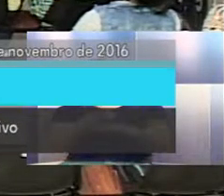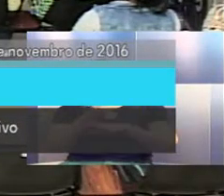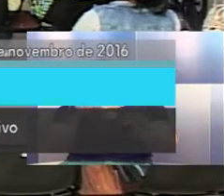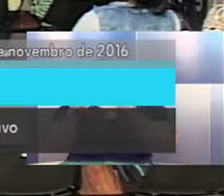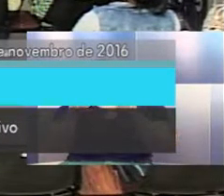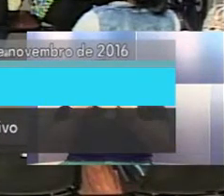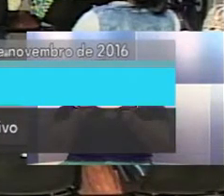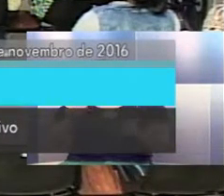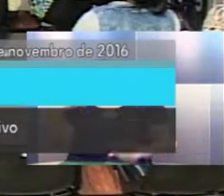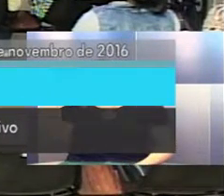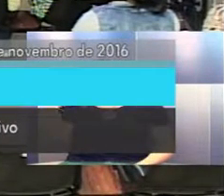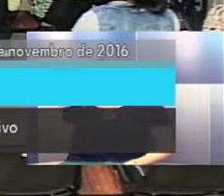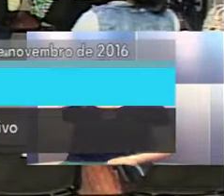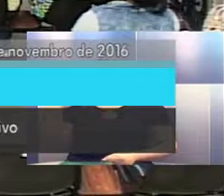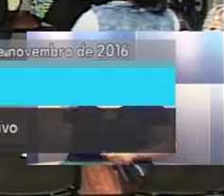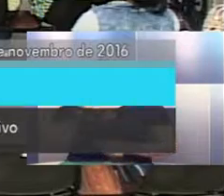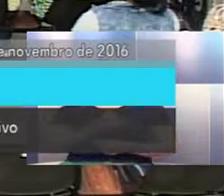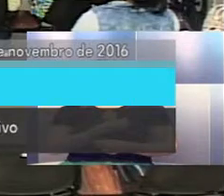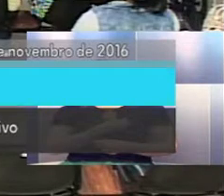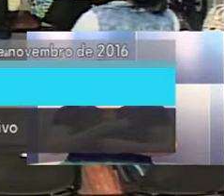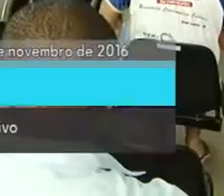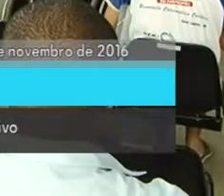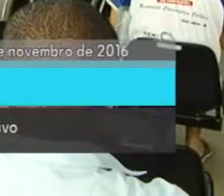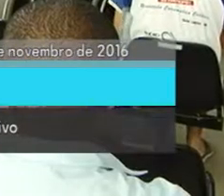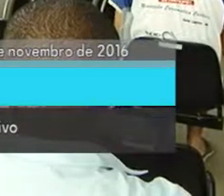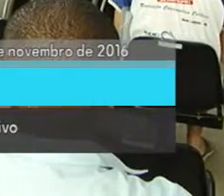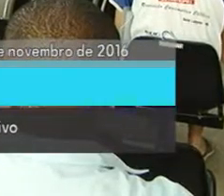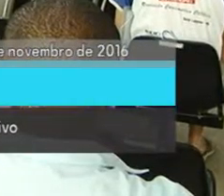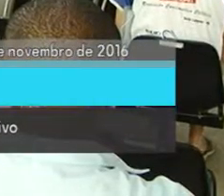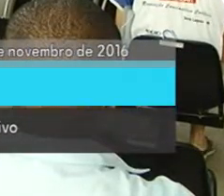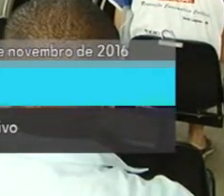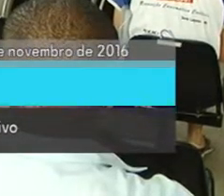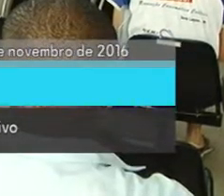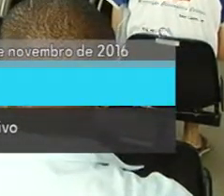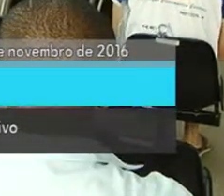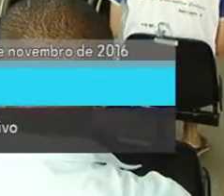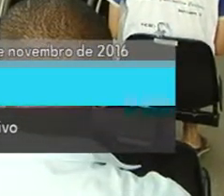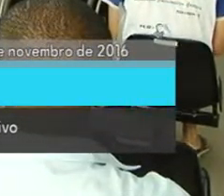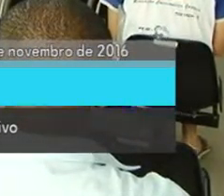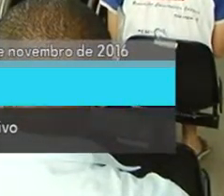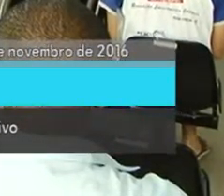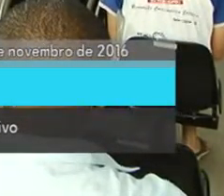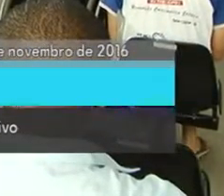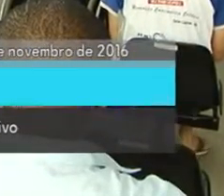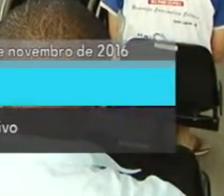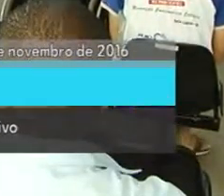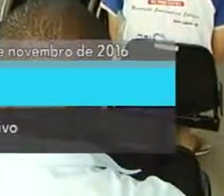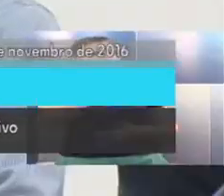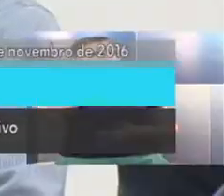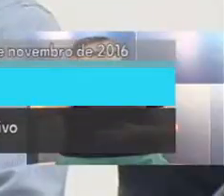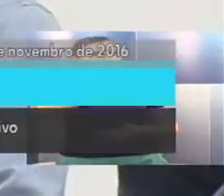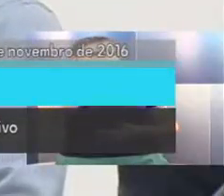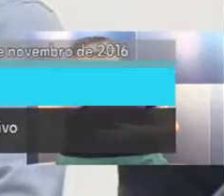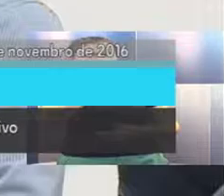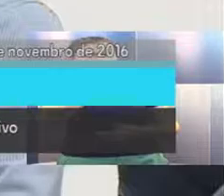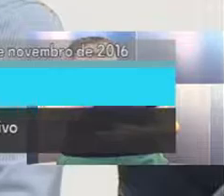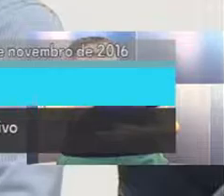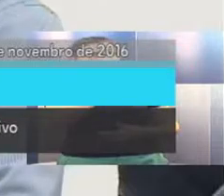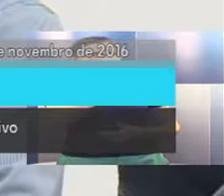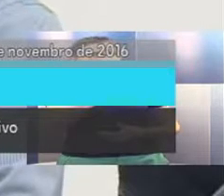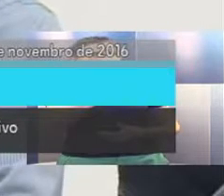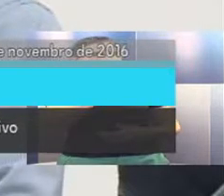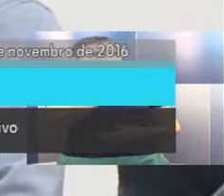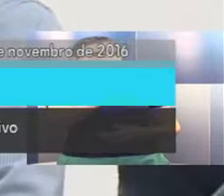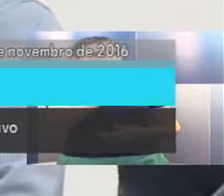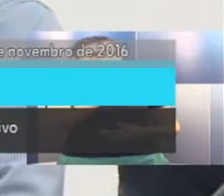convoca o secretário de segurança trânsito e transportes sílvio augusto de carvalho para prestar esclarecimentos na